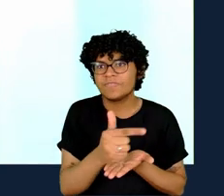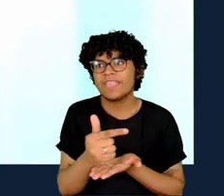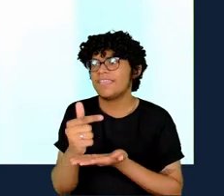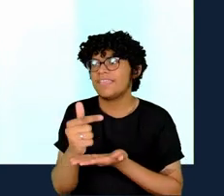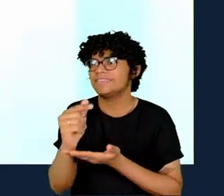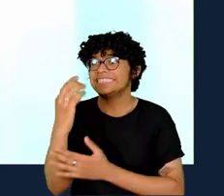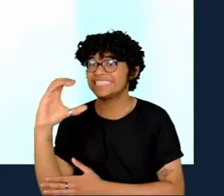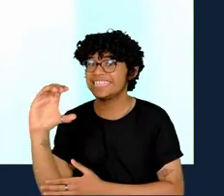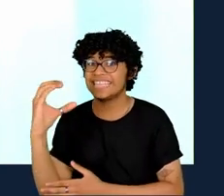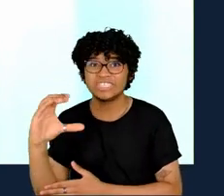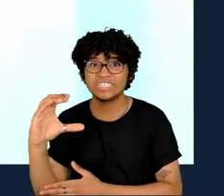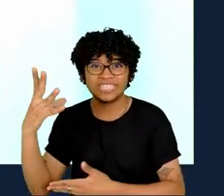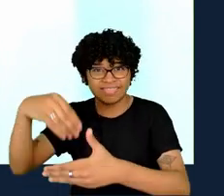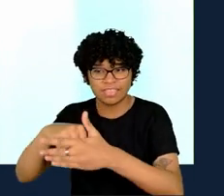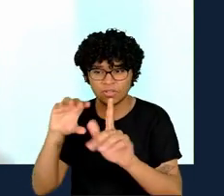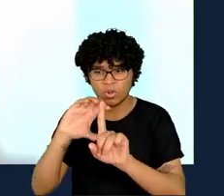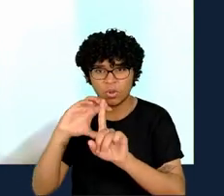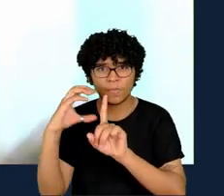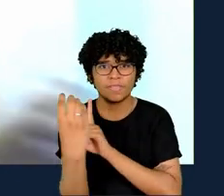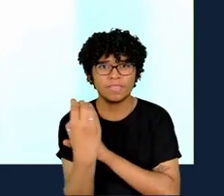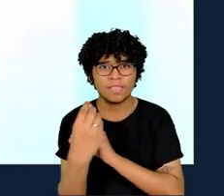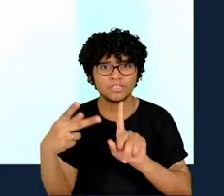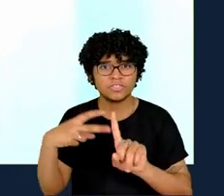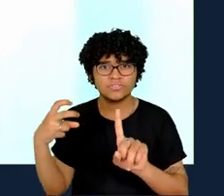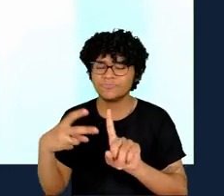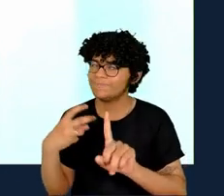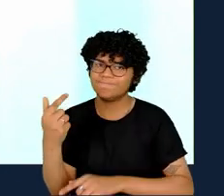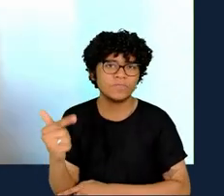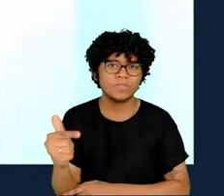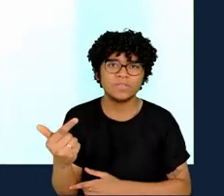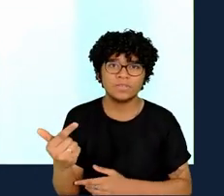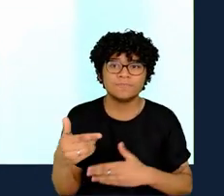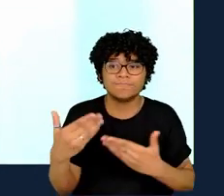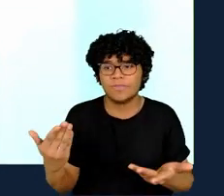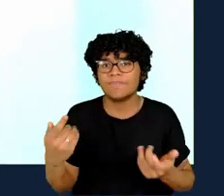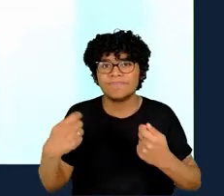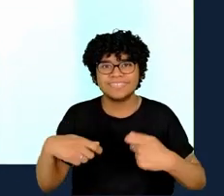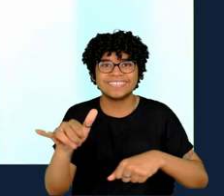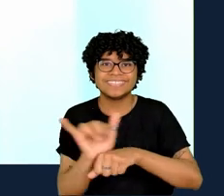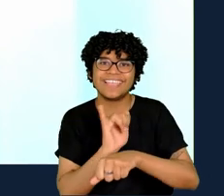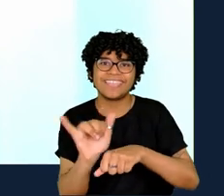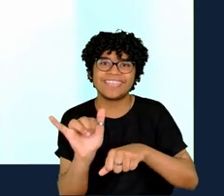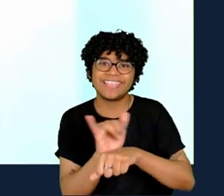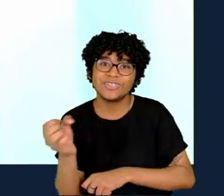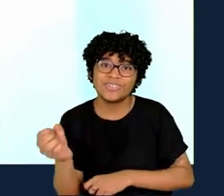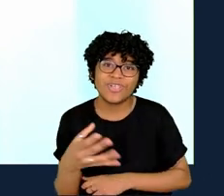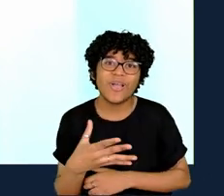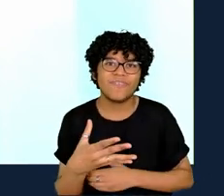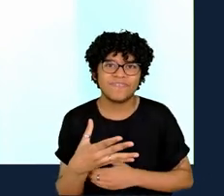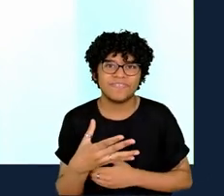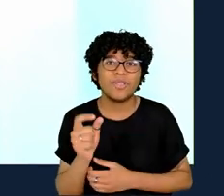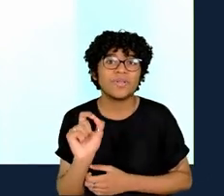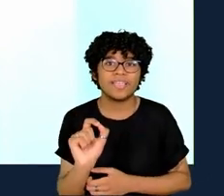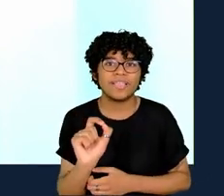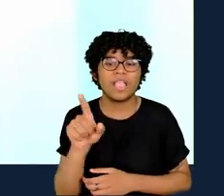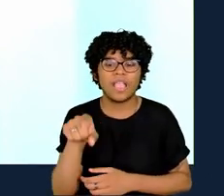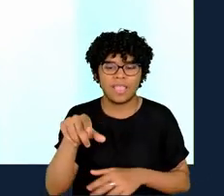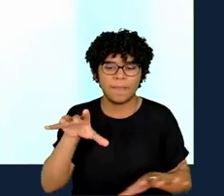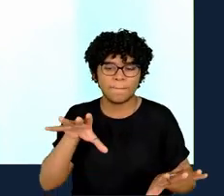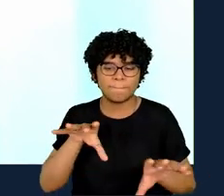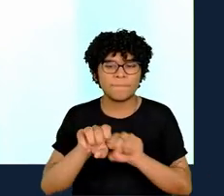atuando dentro das comunidades indígenas, então a gente recorre a outro meio, que é formação de